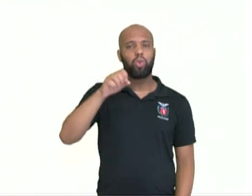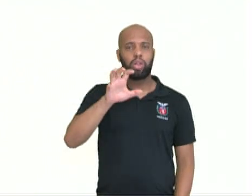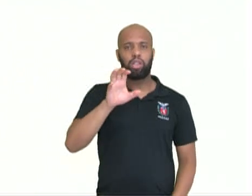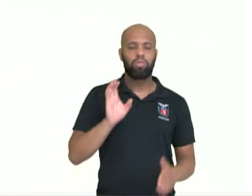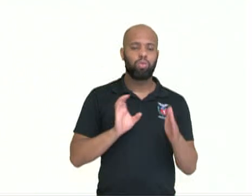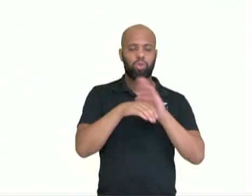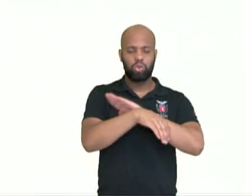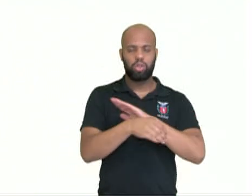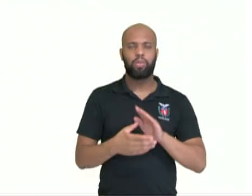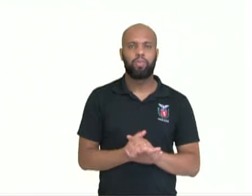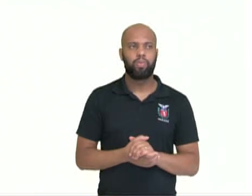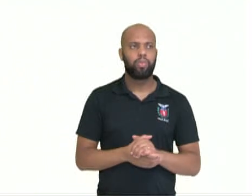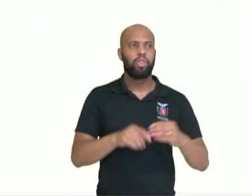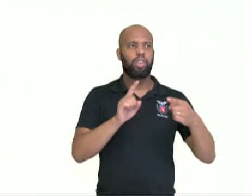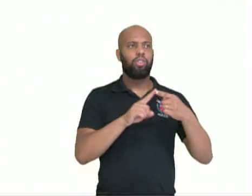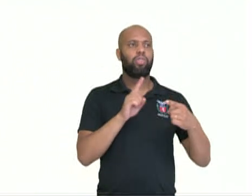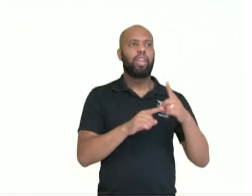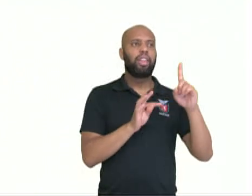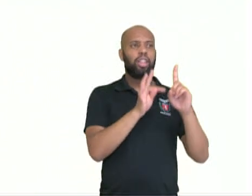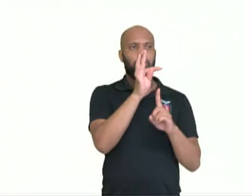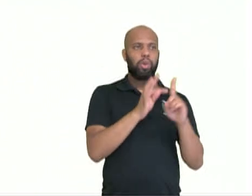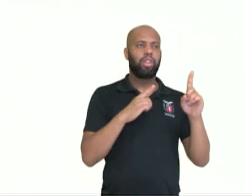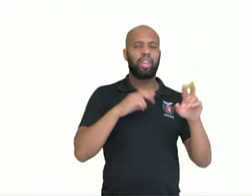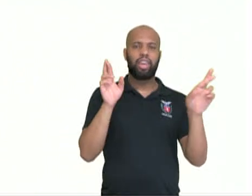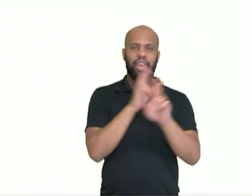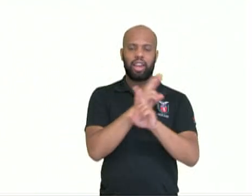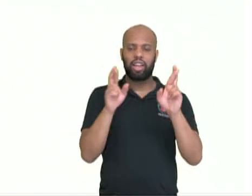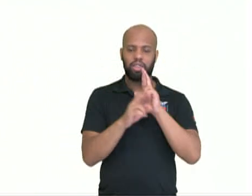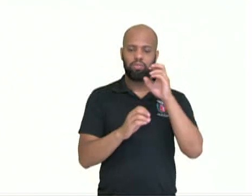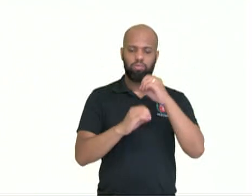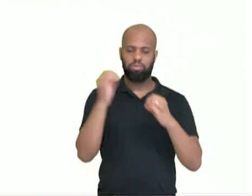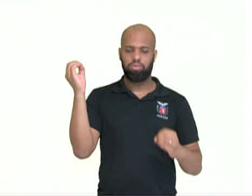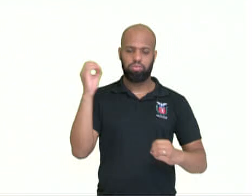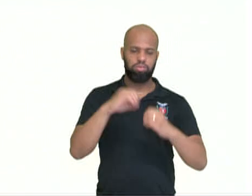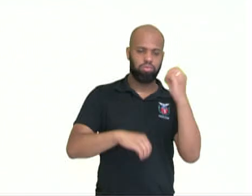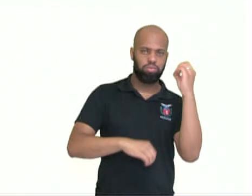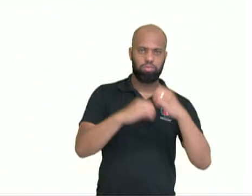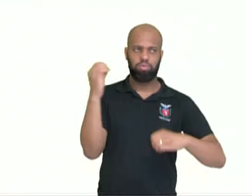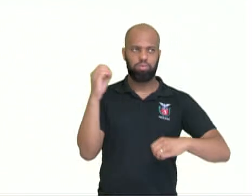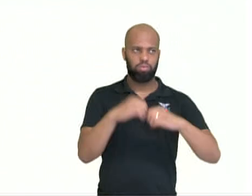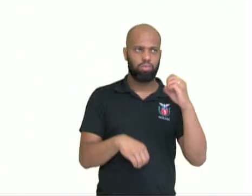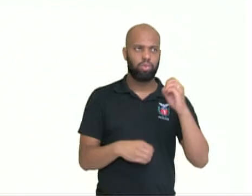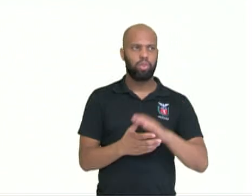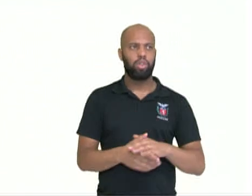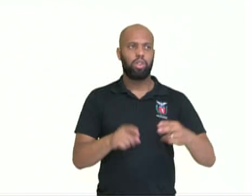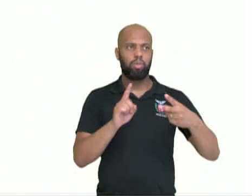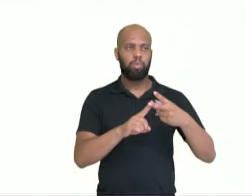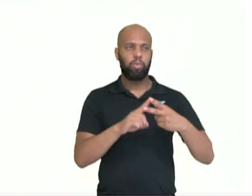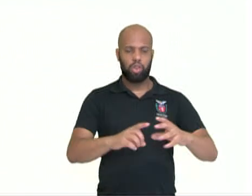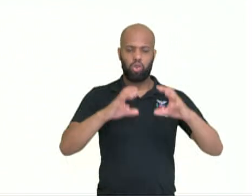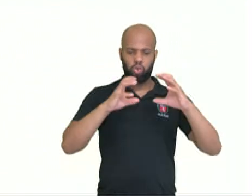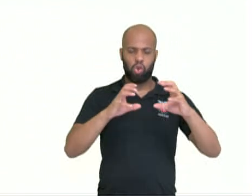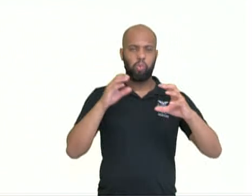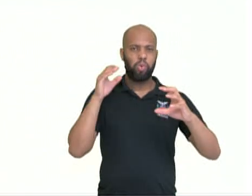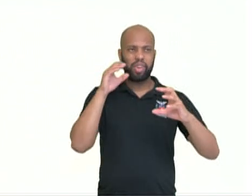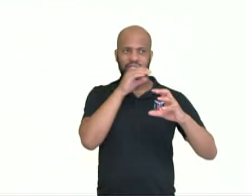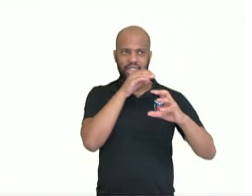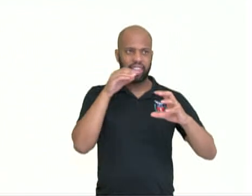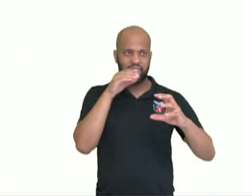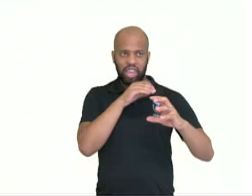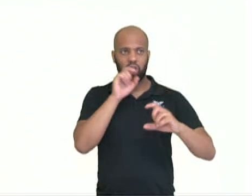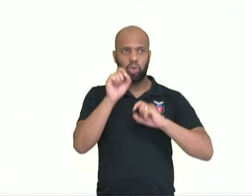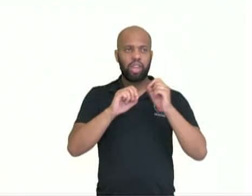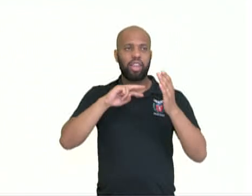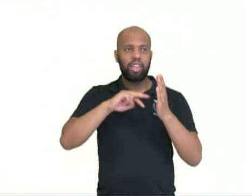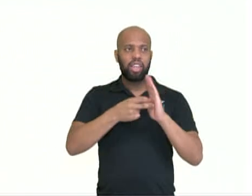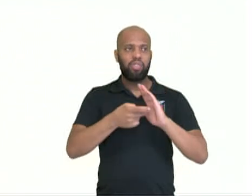Então vamos ler? A temperatura tem relação com a agitação molecular do material. Um corpo com alta temperatura implica necessariamente uma